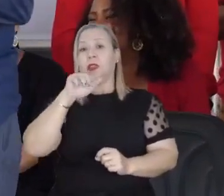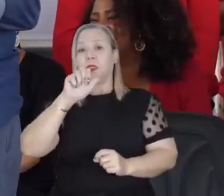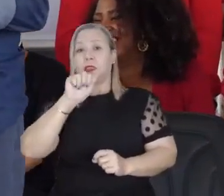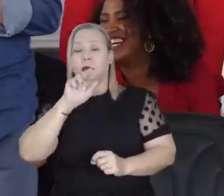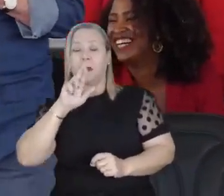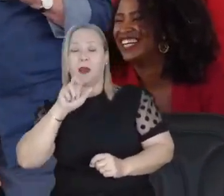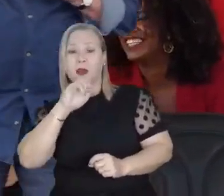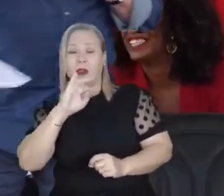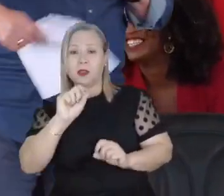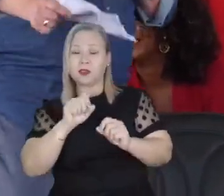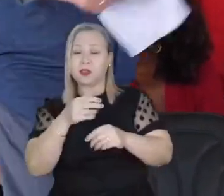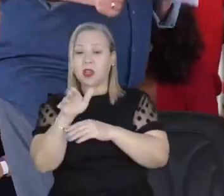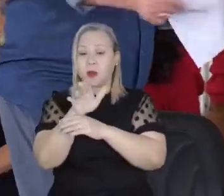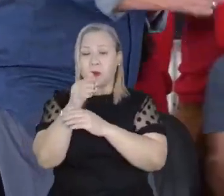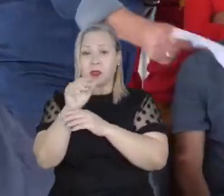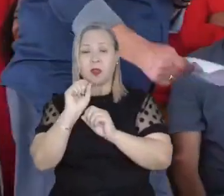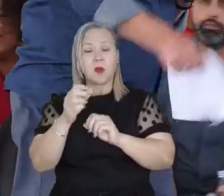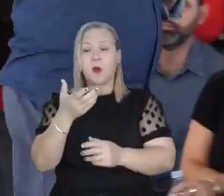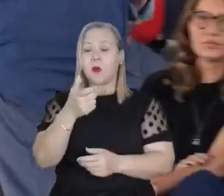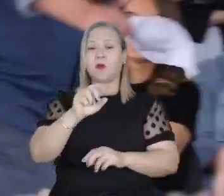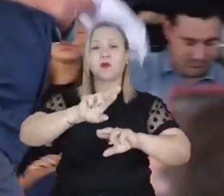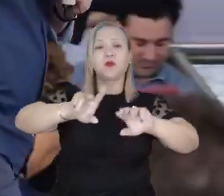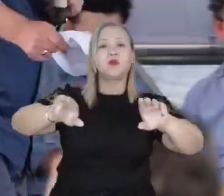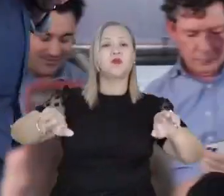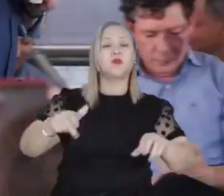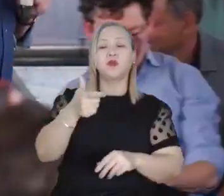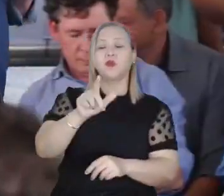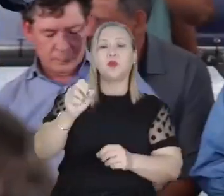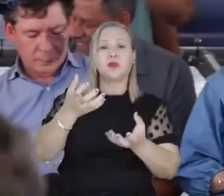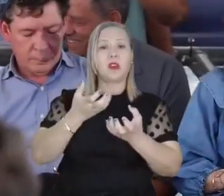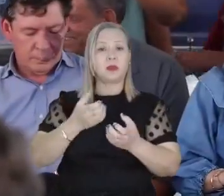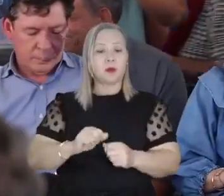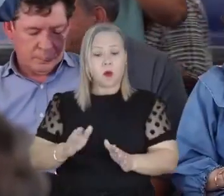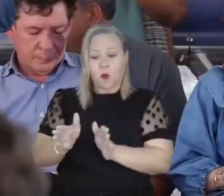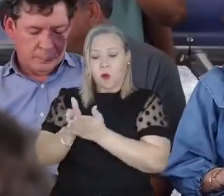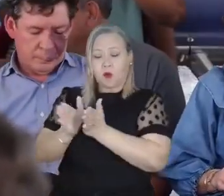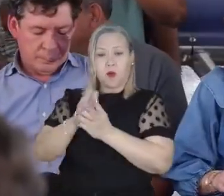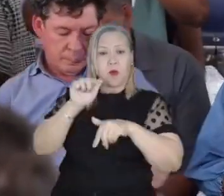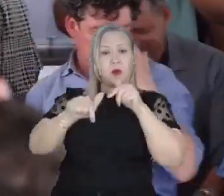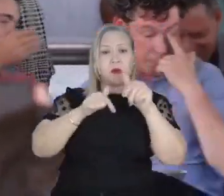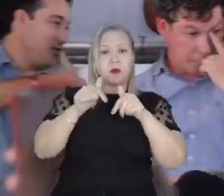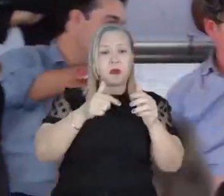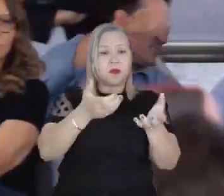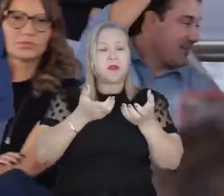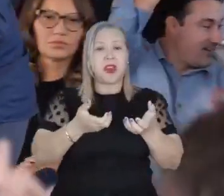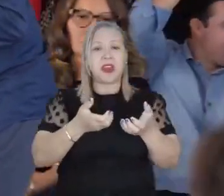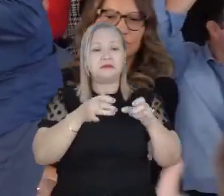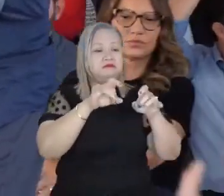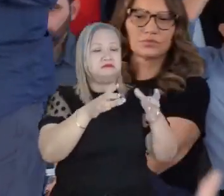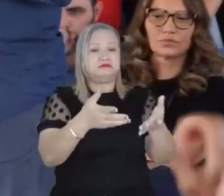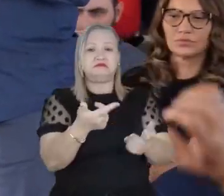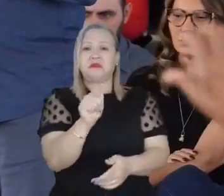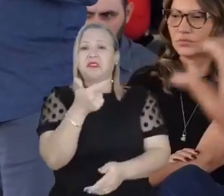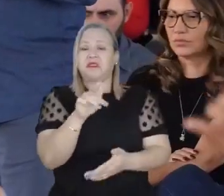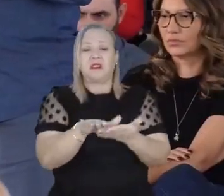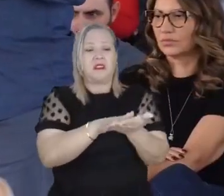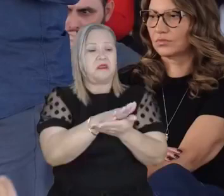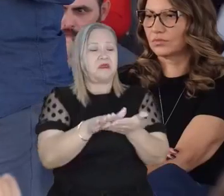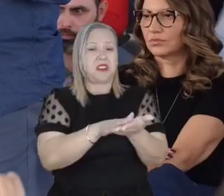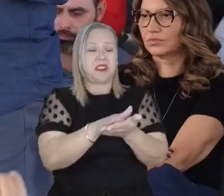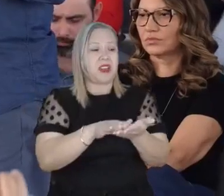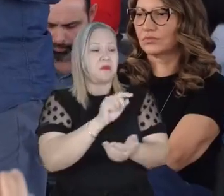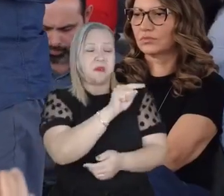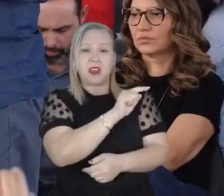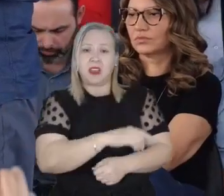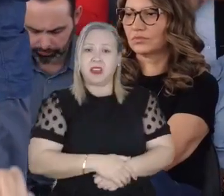parte. Como o trabalhador pobre não tem ninguém lá, nunca sobra nada para ele. É preciso, então, a gente pensar nele.